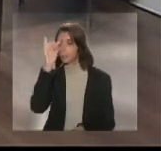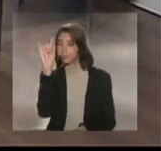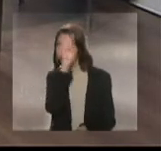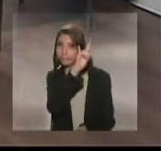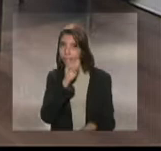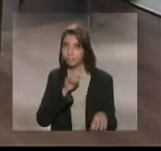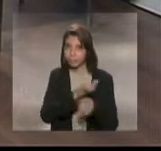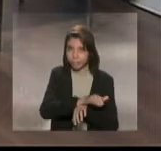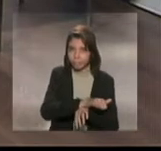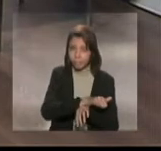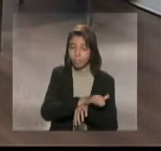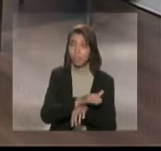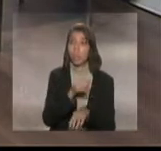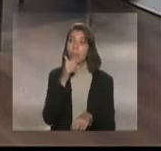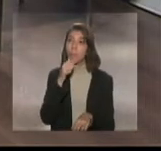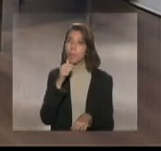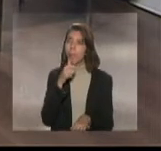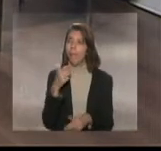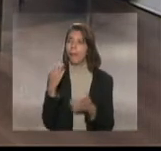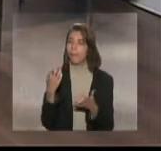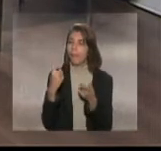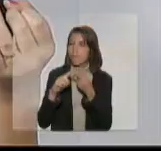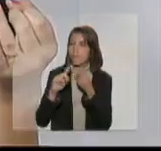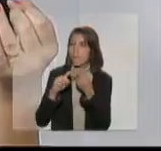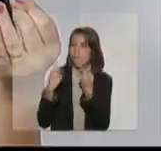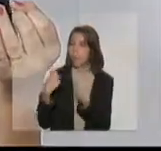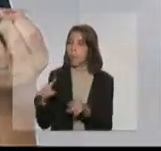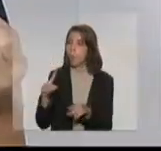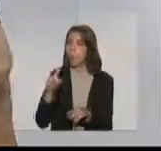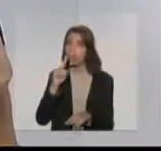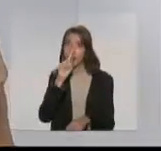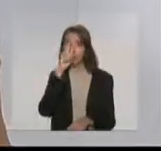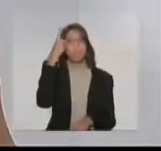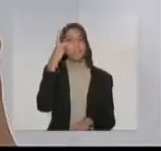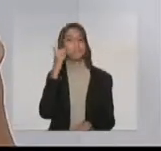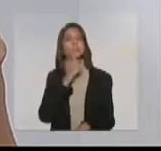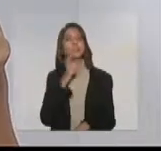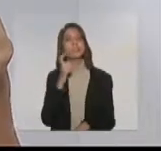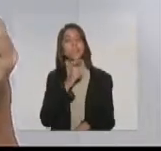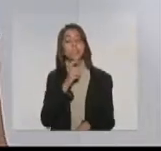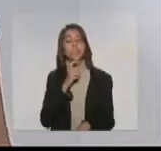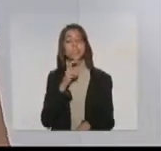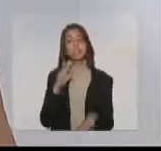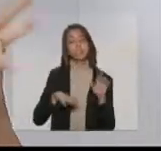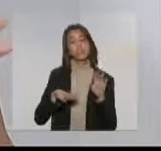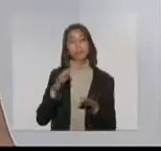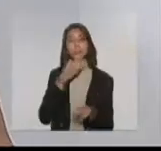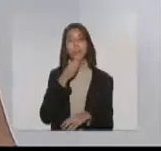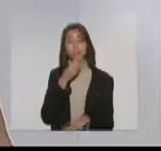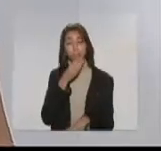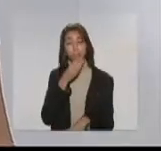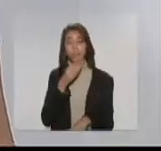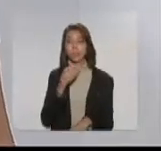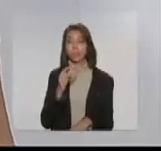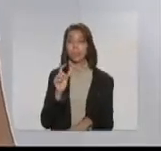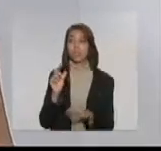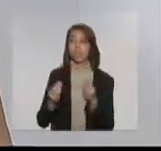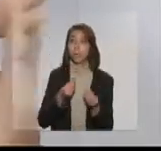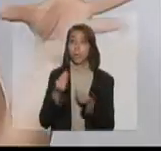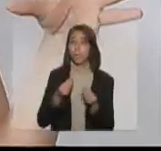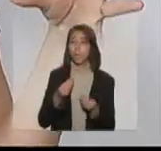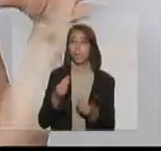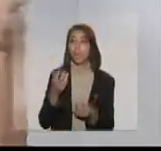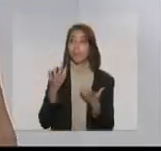ou fez alguma besteira ea mulher pra dar o troco ela inventa uma mentira e muitos homens às vezes porque a gente realmente